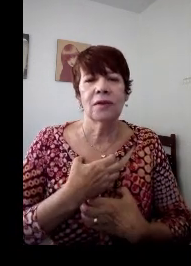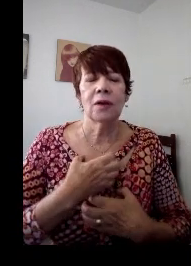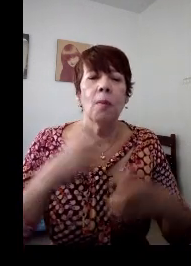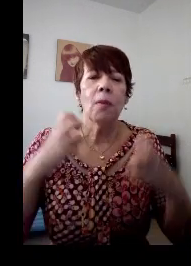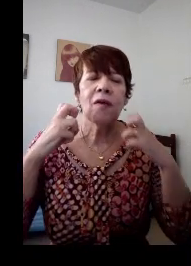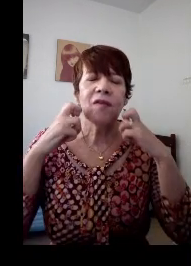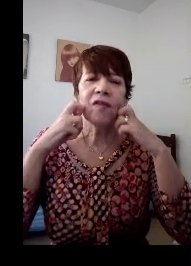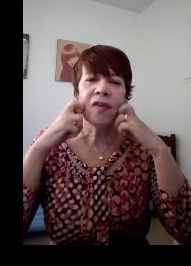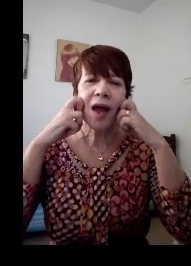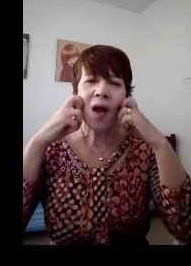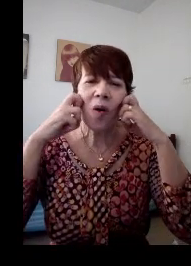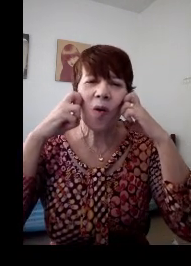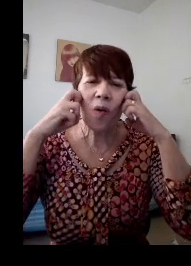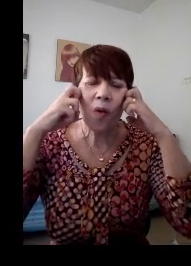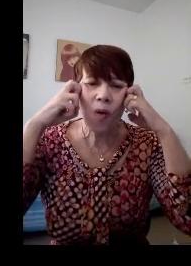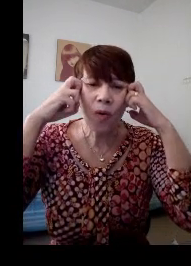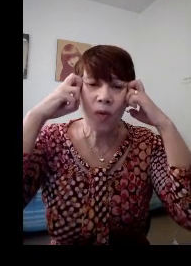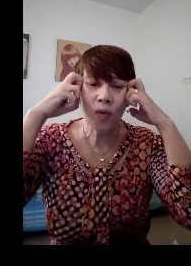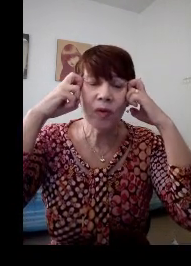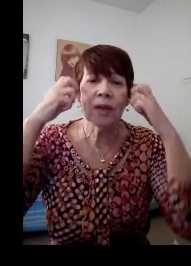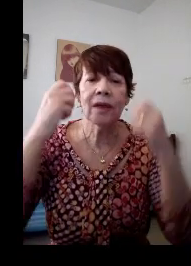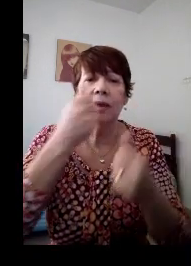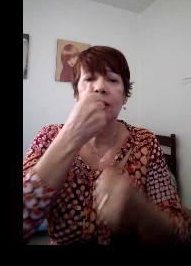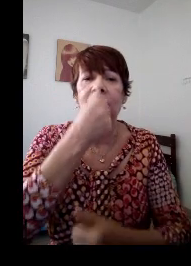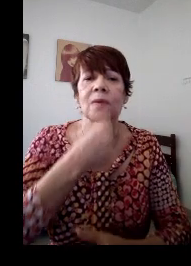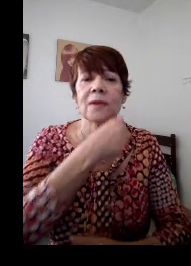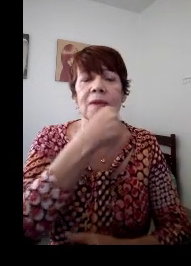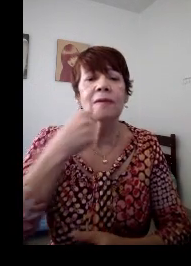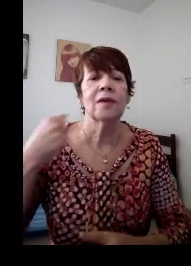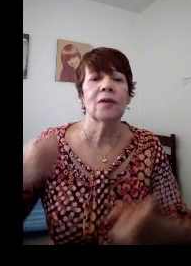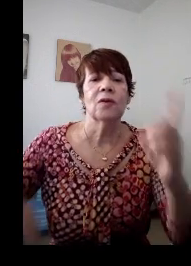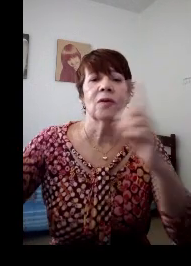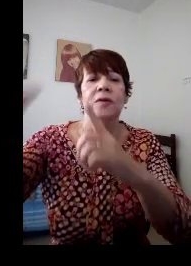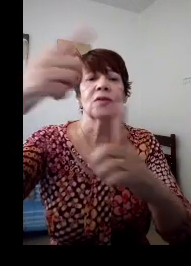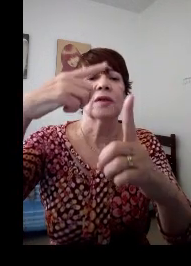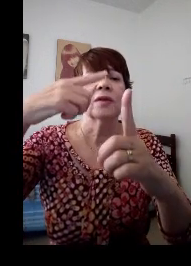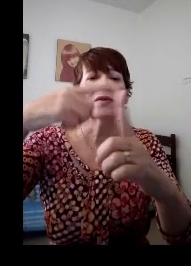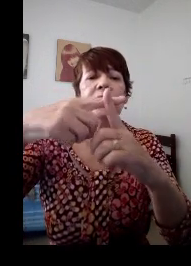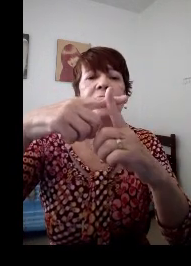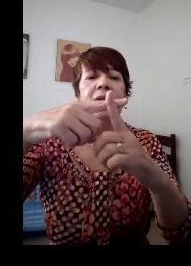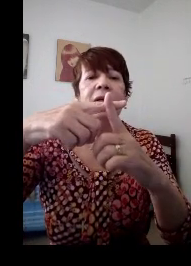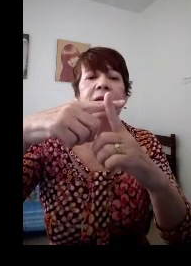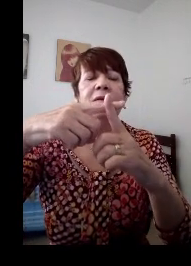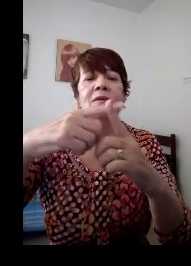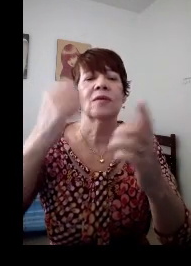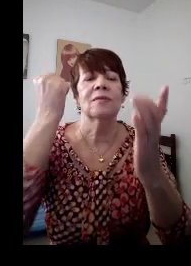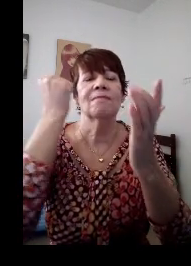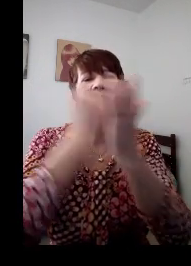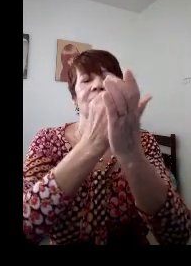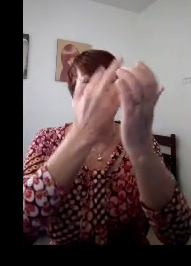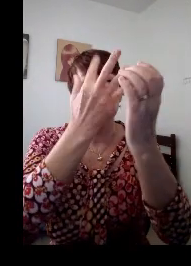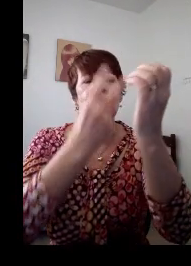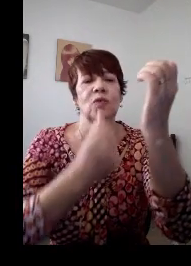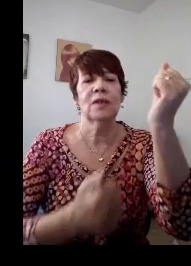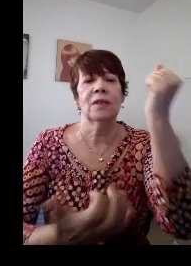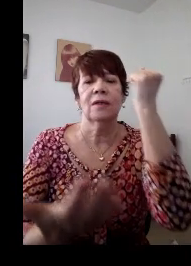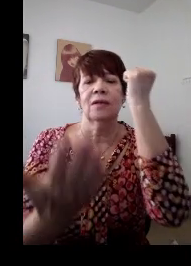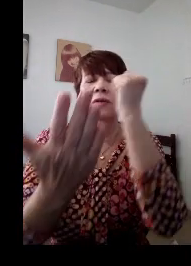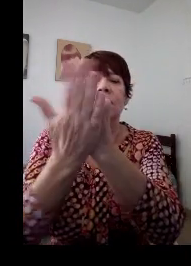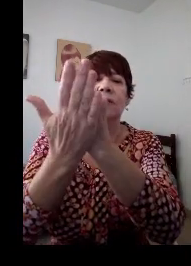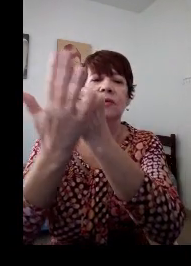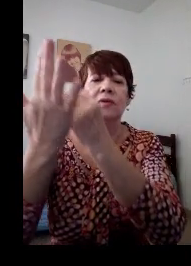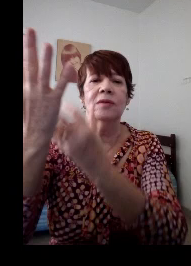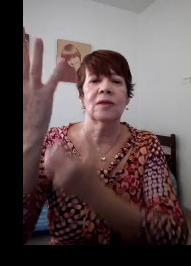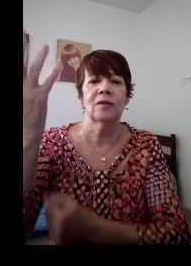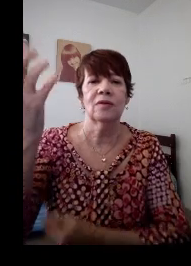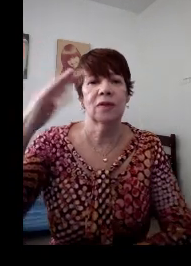que o sacrifício de Jesus Cristo na cruz, o sangue de Cristo derramado